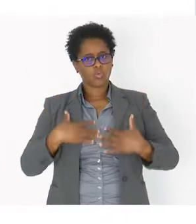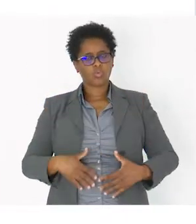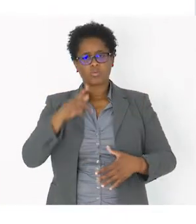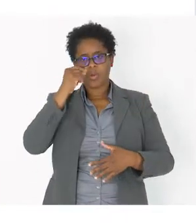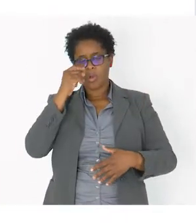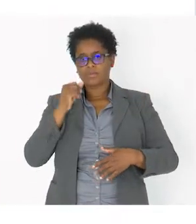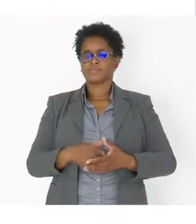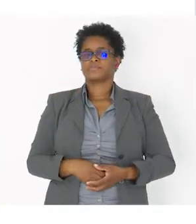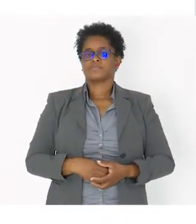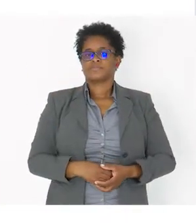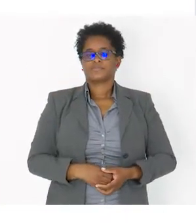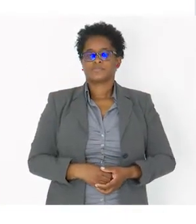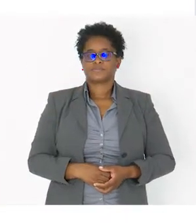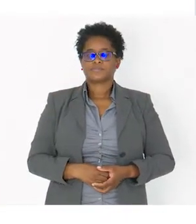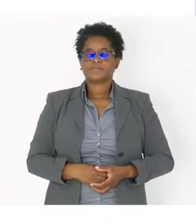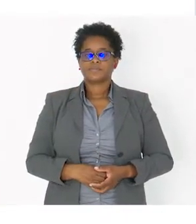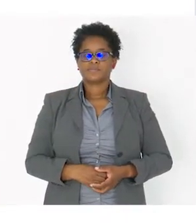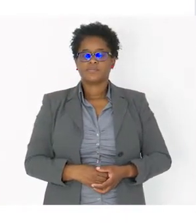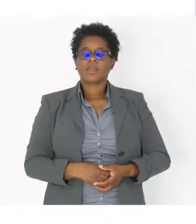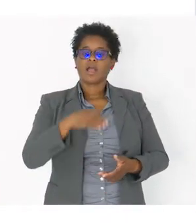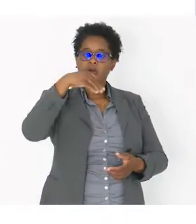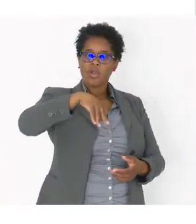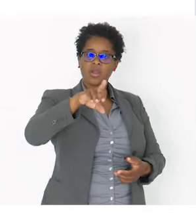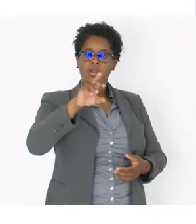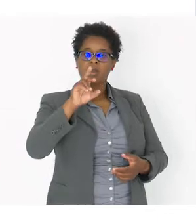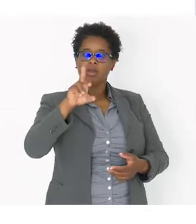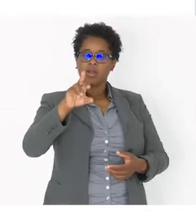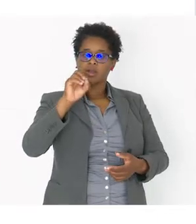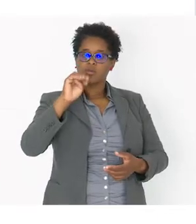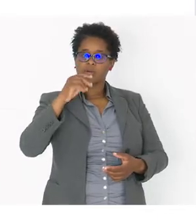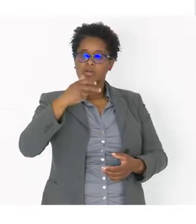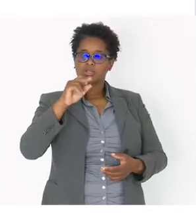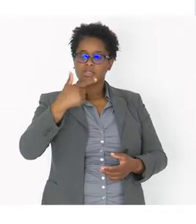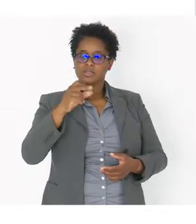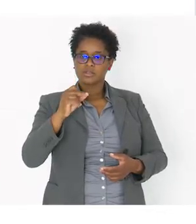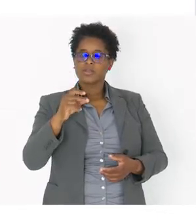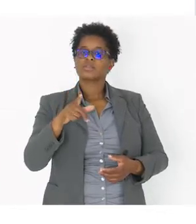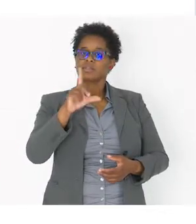masculino, certo? Próstata é um órgão reprodutor,